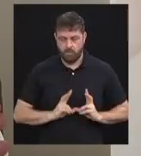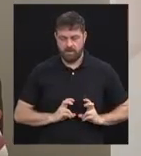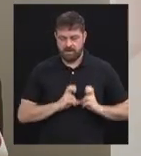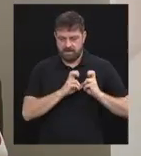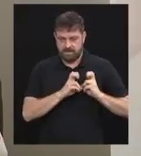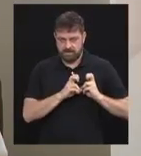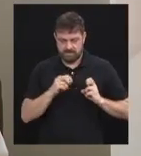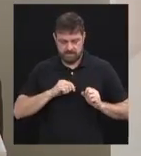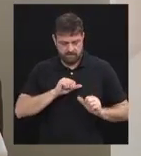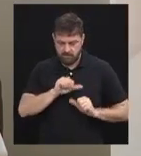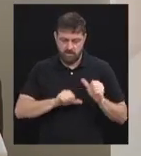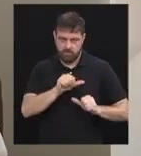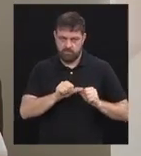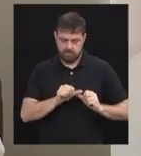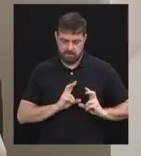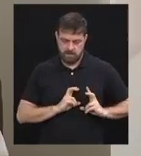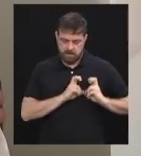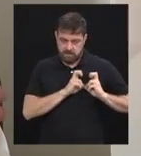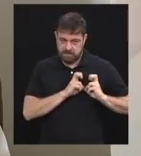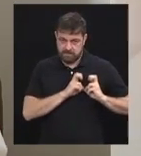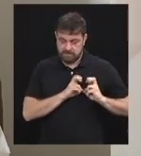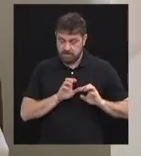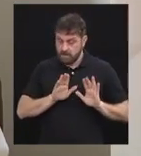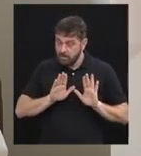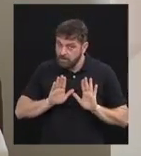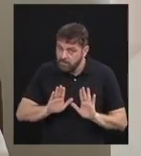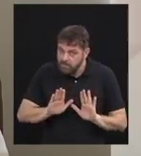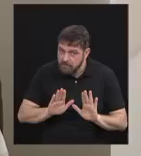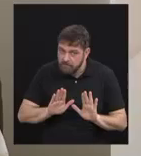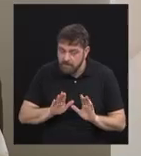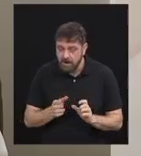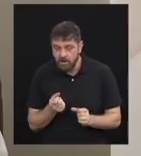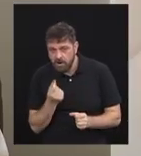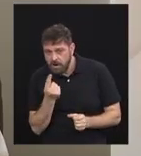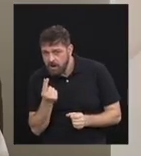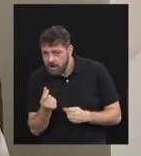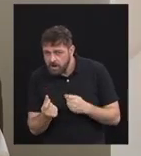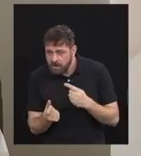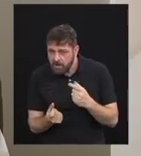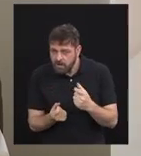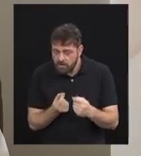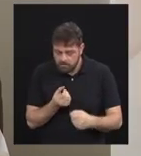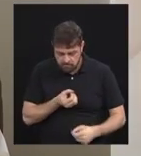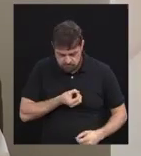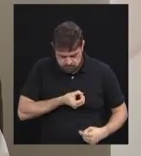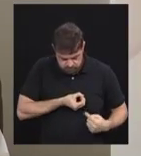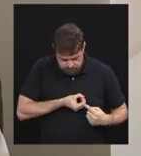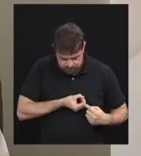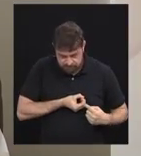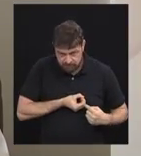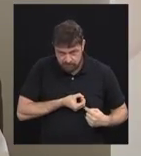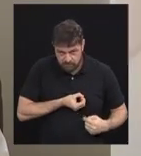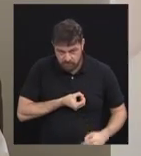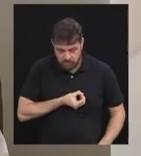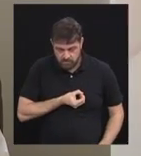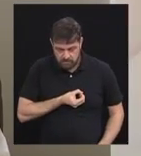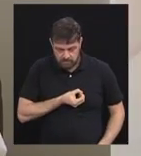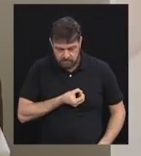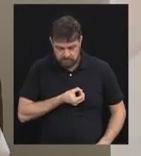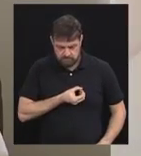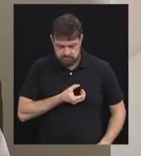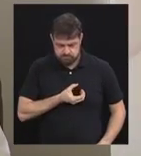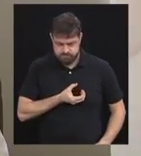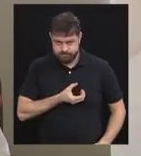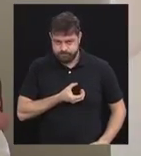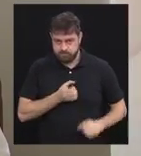não se transformam em câncer de mama. Porém, algumas lesões mamárias, como displasia de